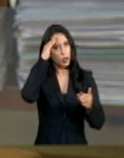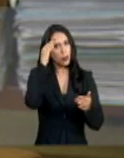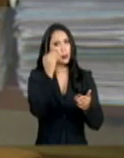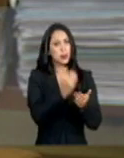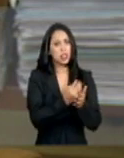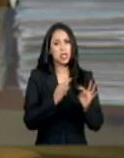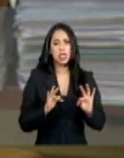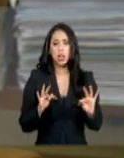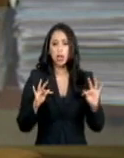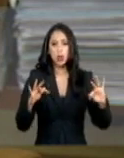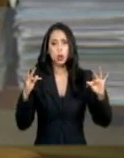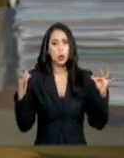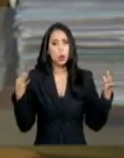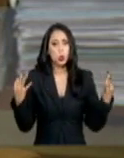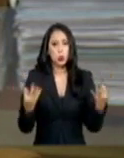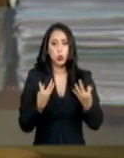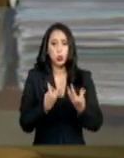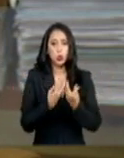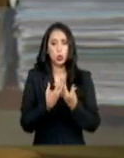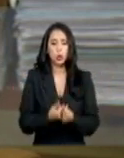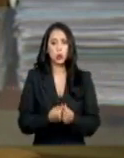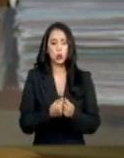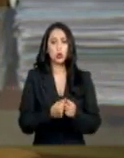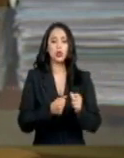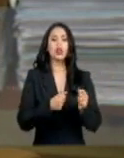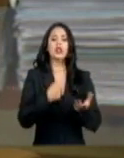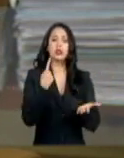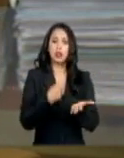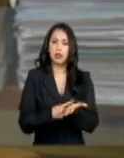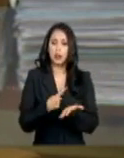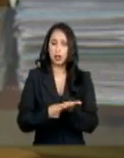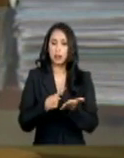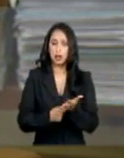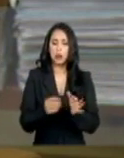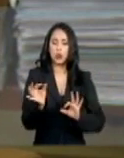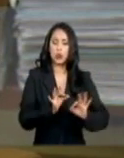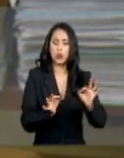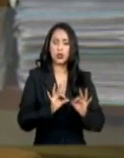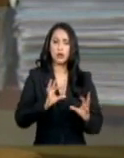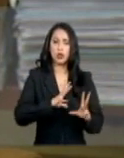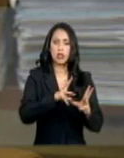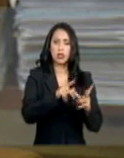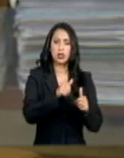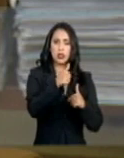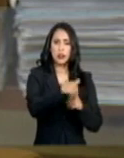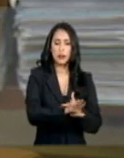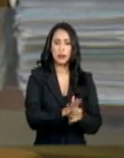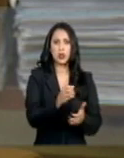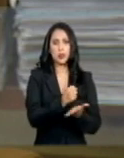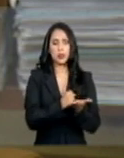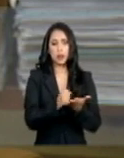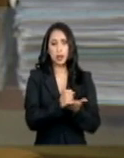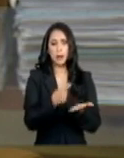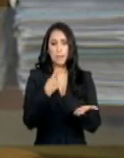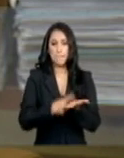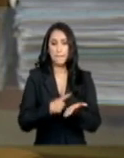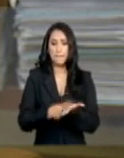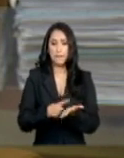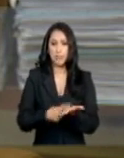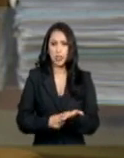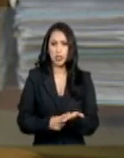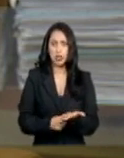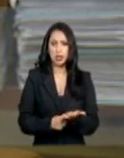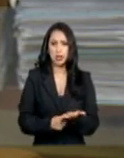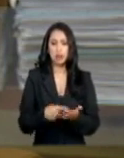todos os tudo aquilo que foi pactuado no plano internacional é o velho princípio do pacta sunt servanda